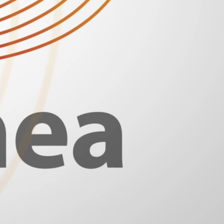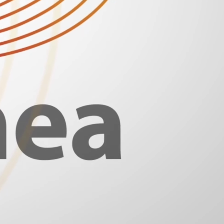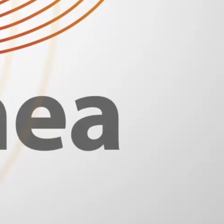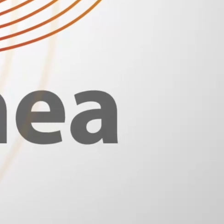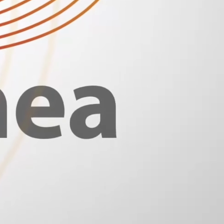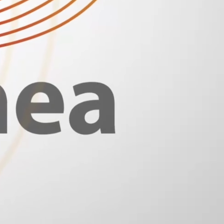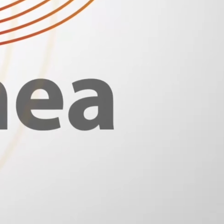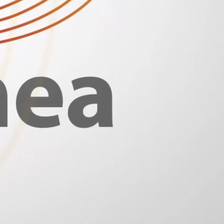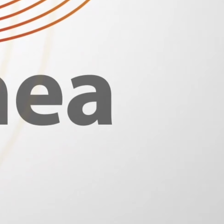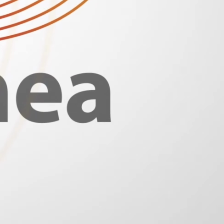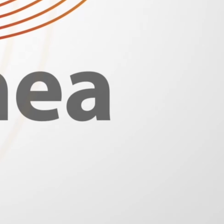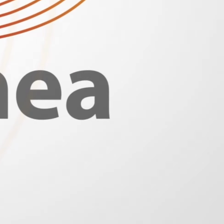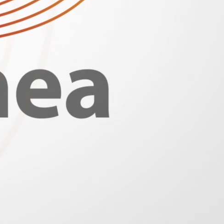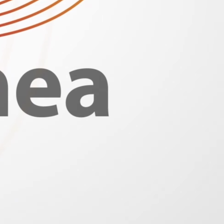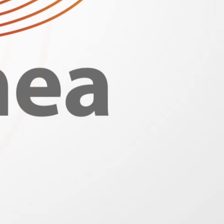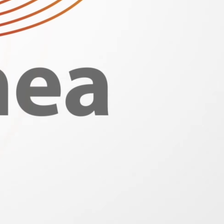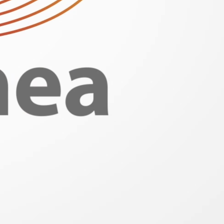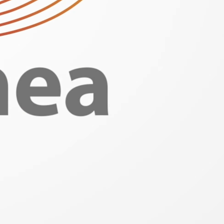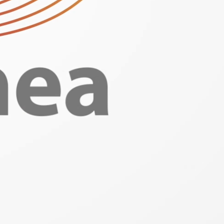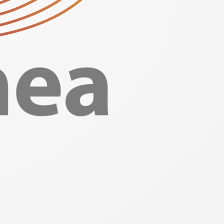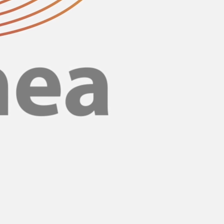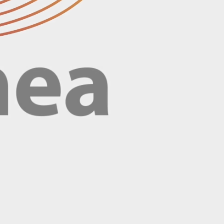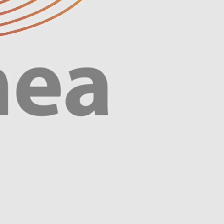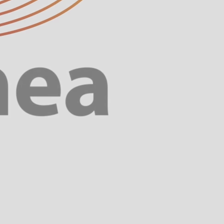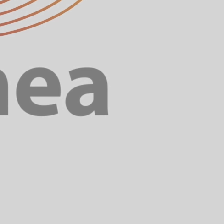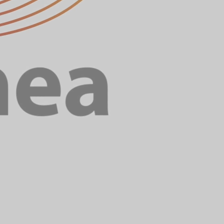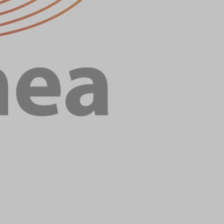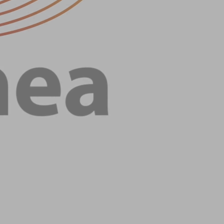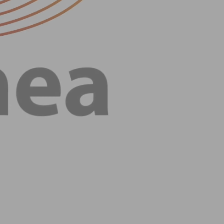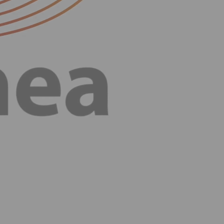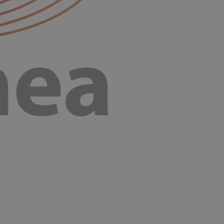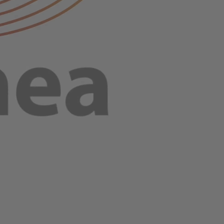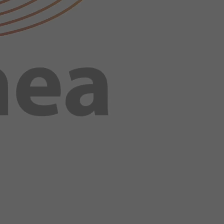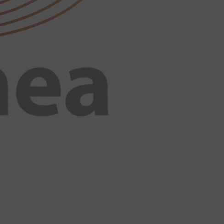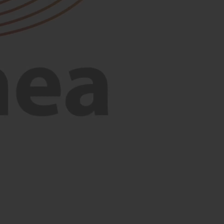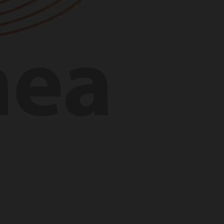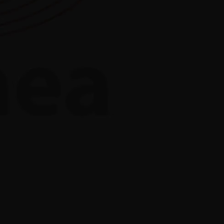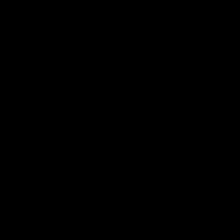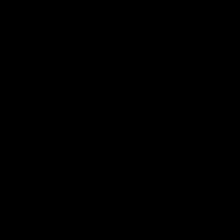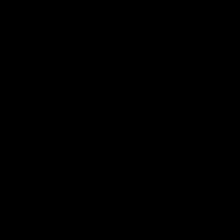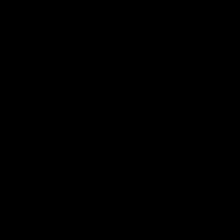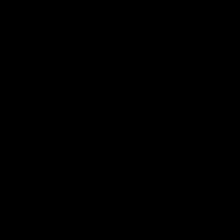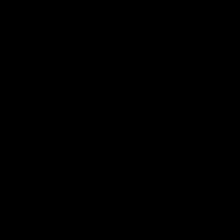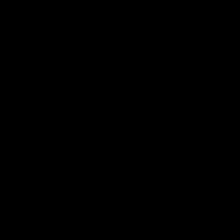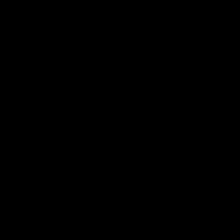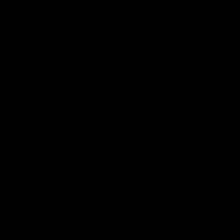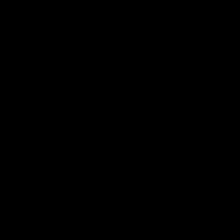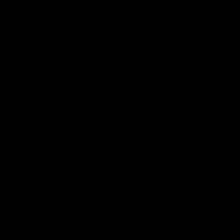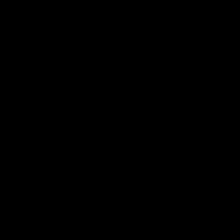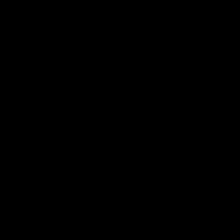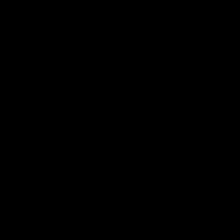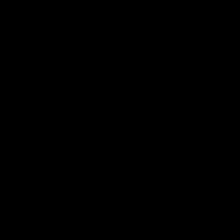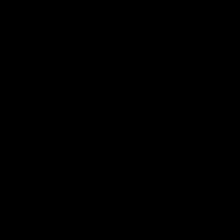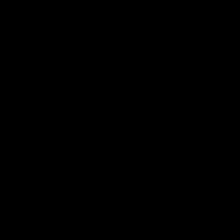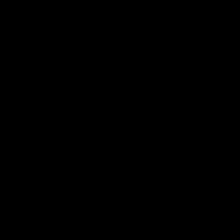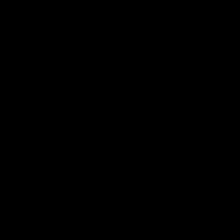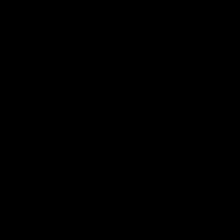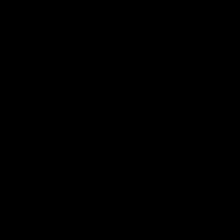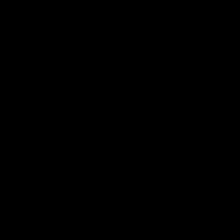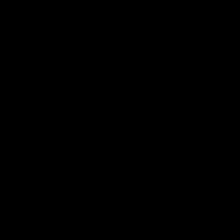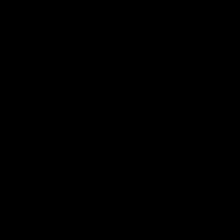em movimento formam a logo da série contemporânea. Percurso Ensemble, Auditório Moarama, Instituto CPFL Campinas, 2 e